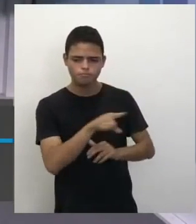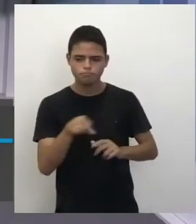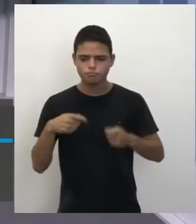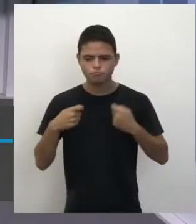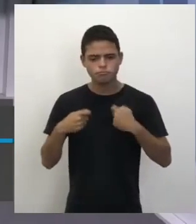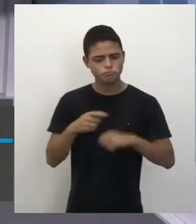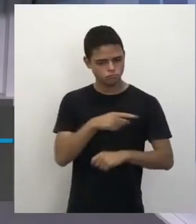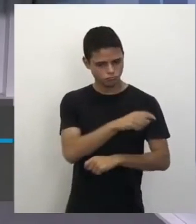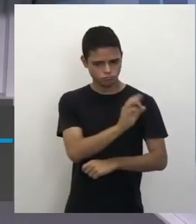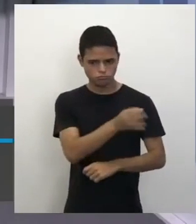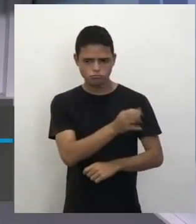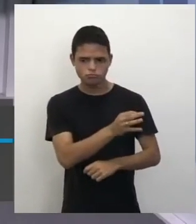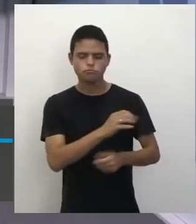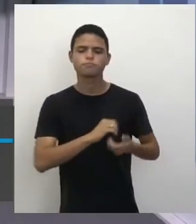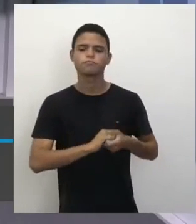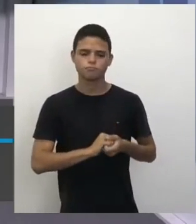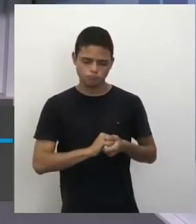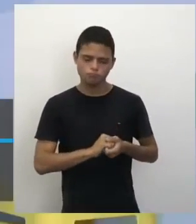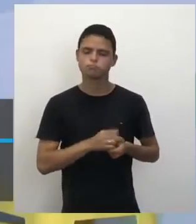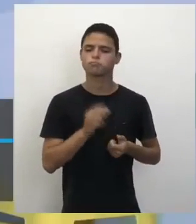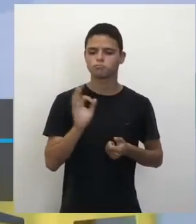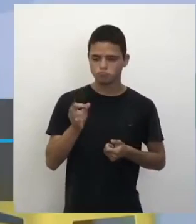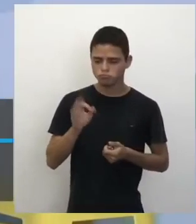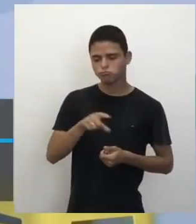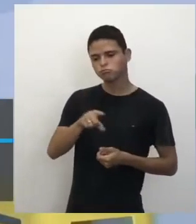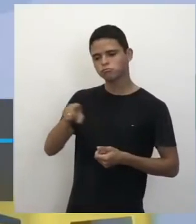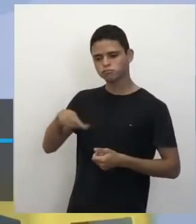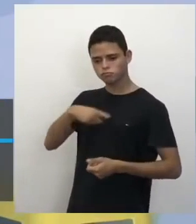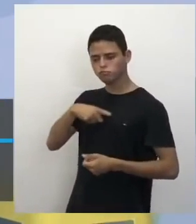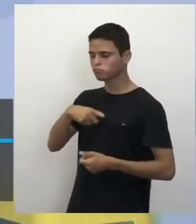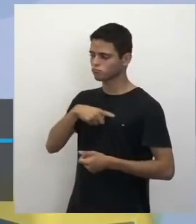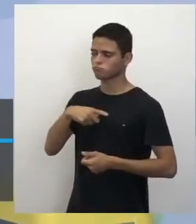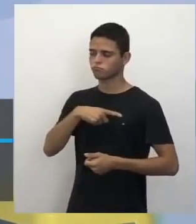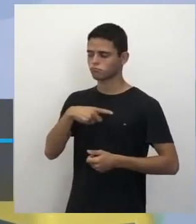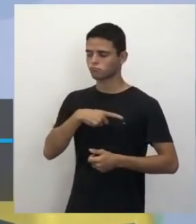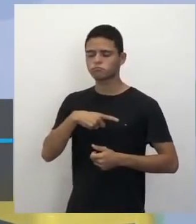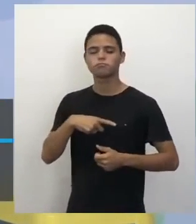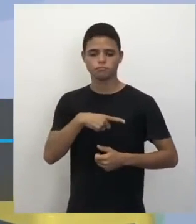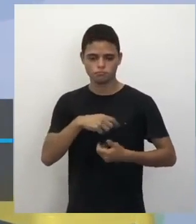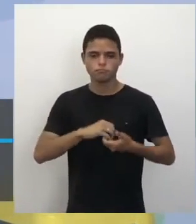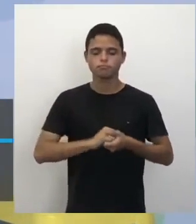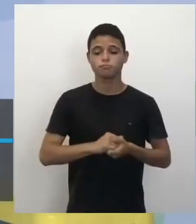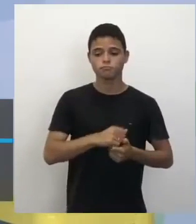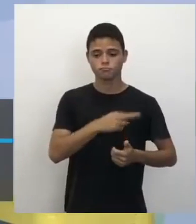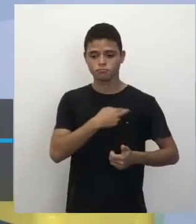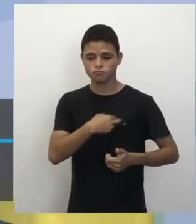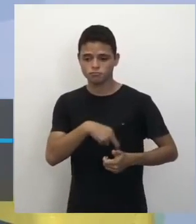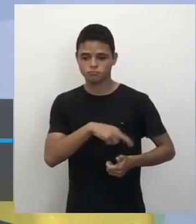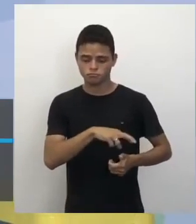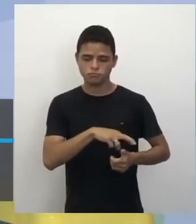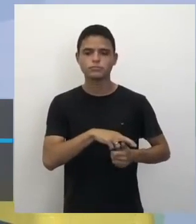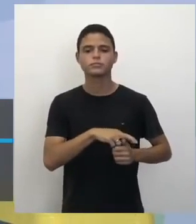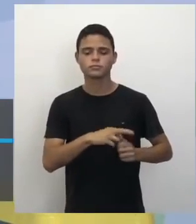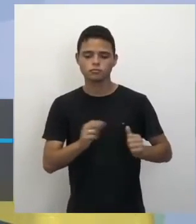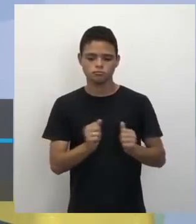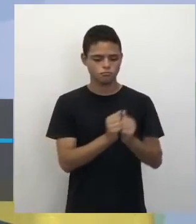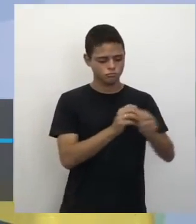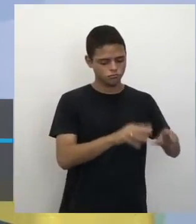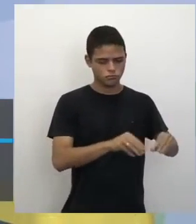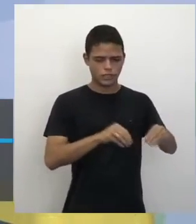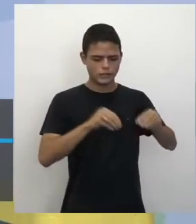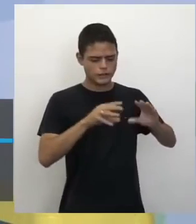Era isso mesmo. Eles tinham uma relação simbiótica, uma relação de conexão com a terra